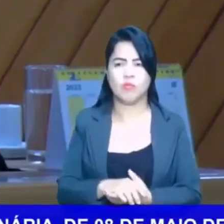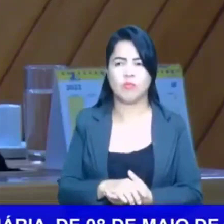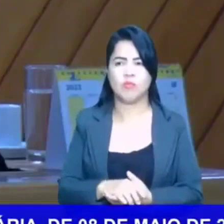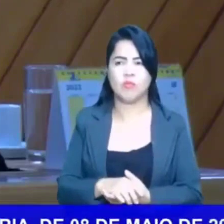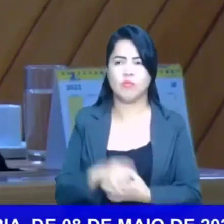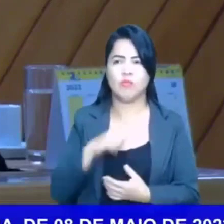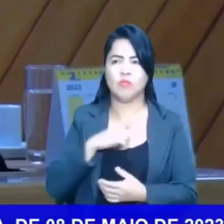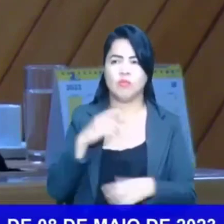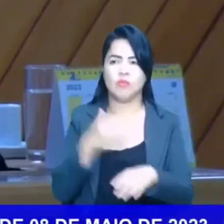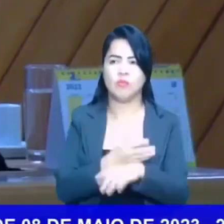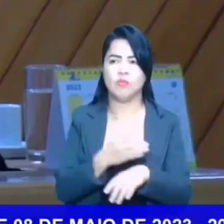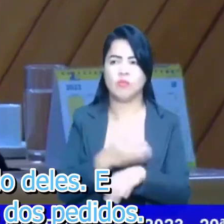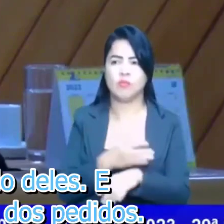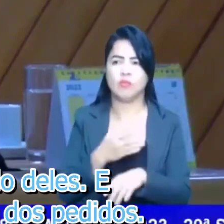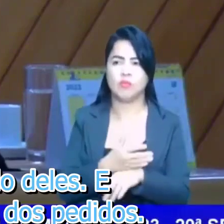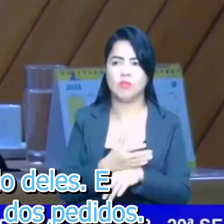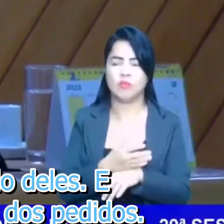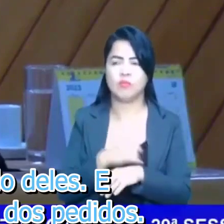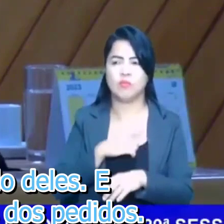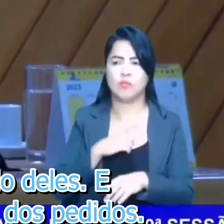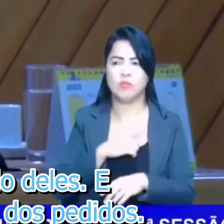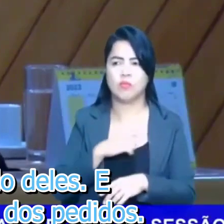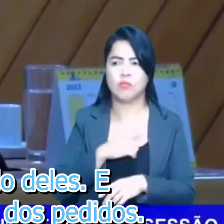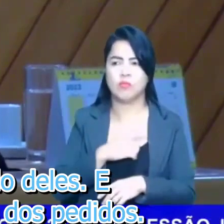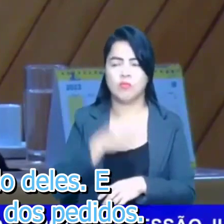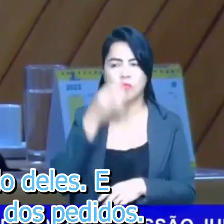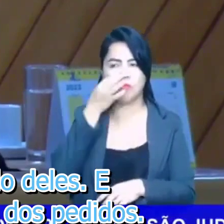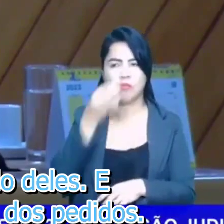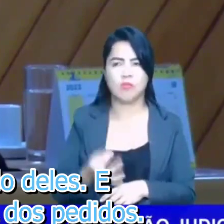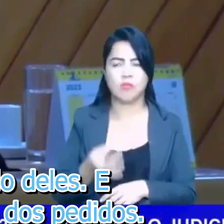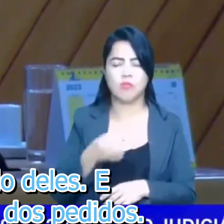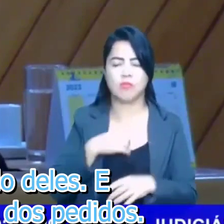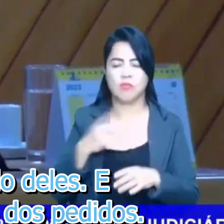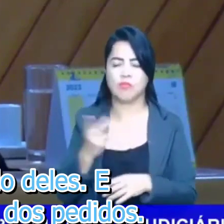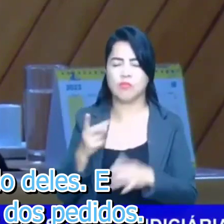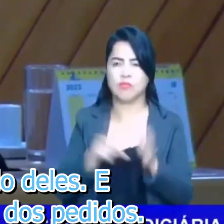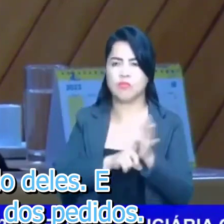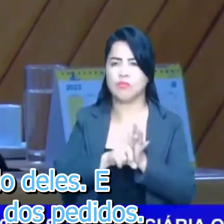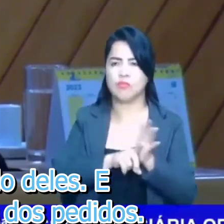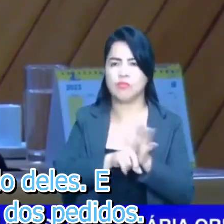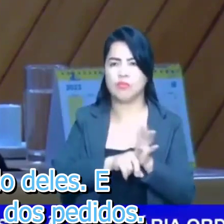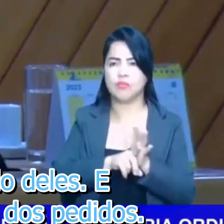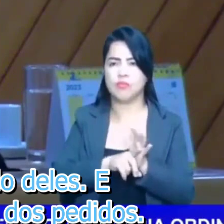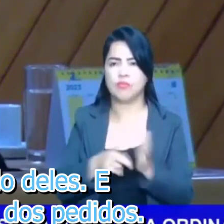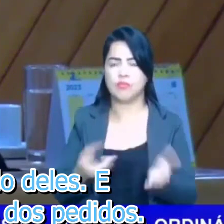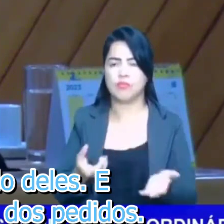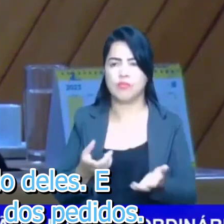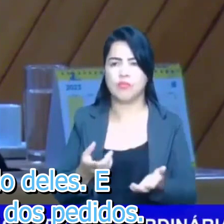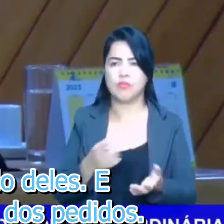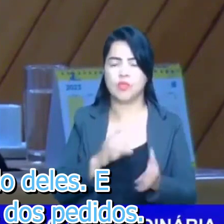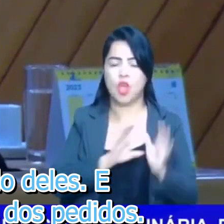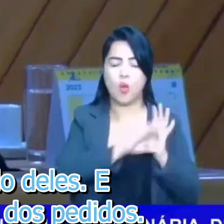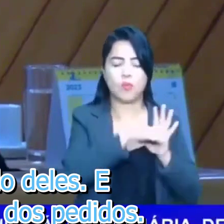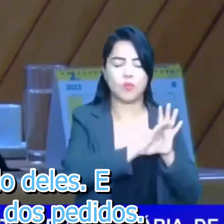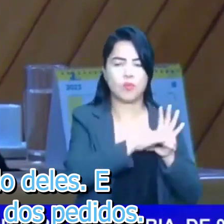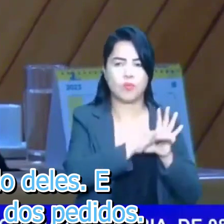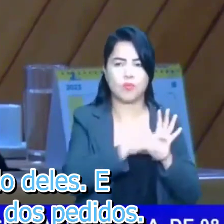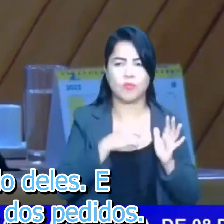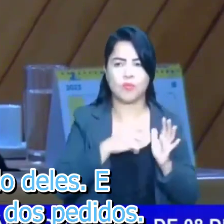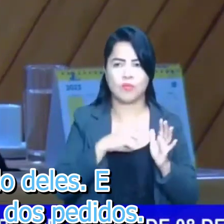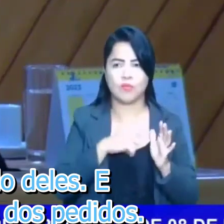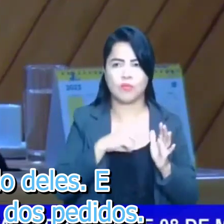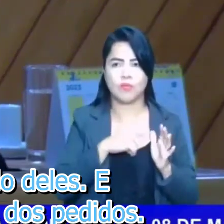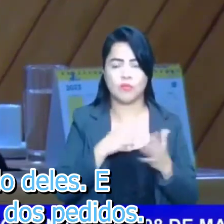não se extraem a participação, anuência ou ciência dos investigados quanto ao conteúdo deles.